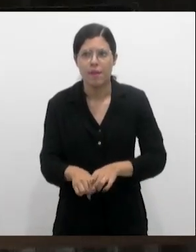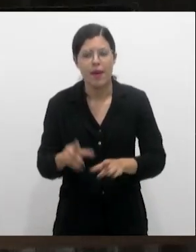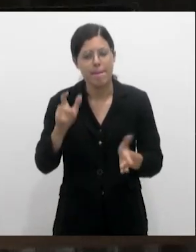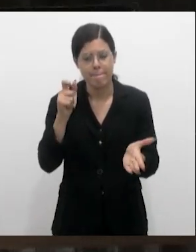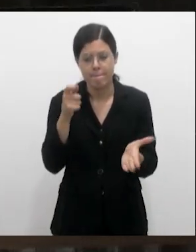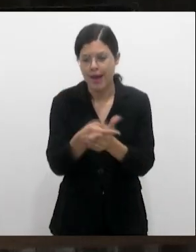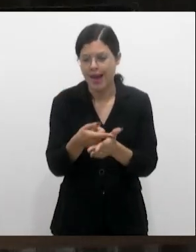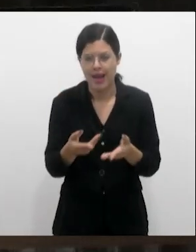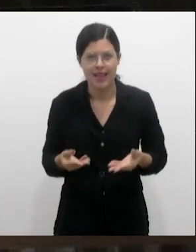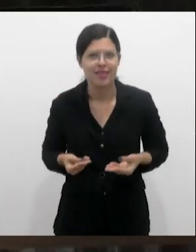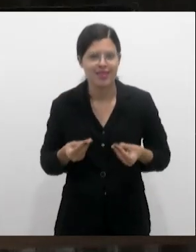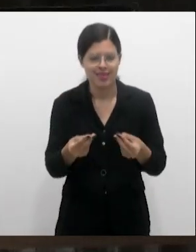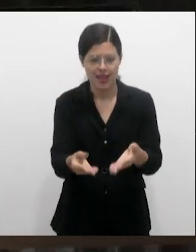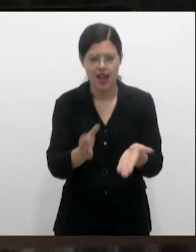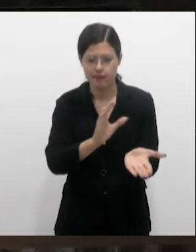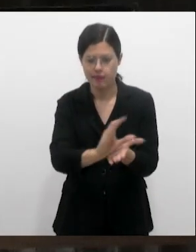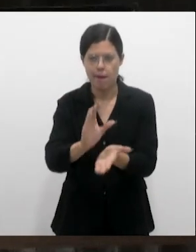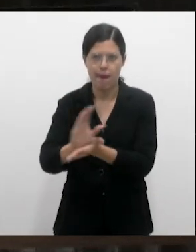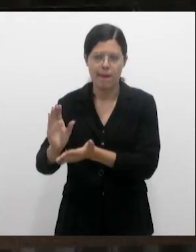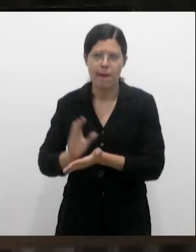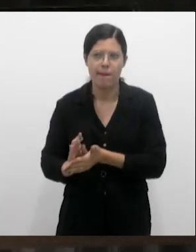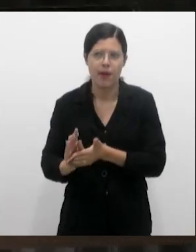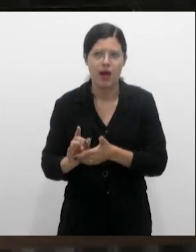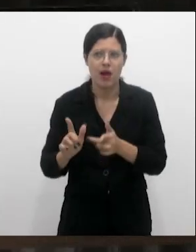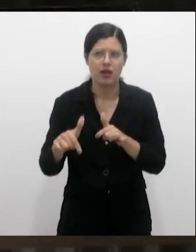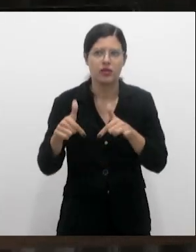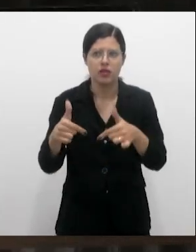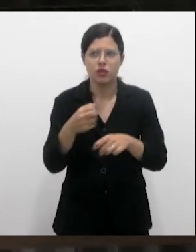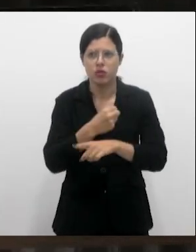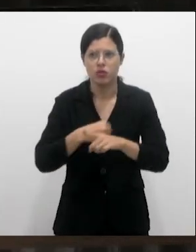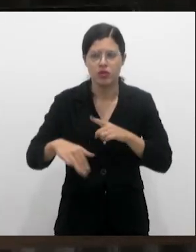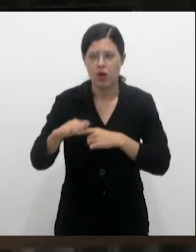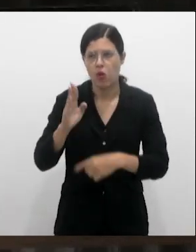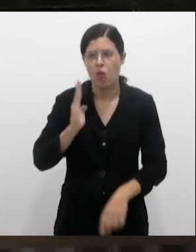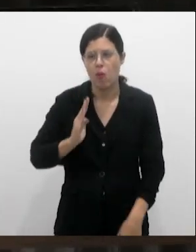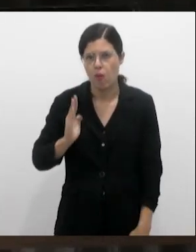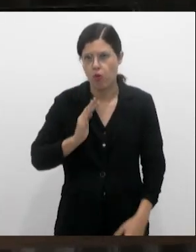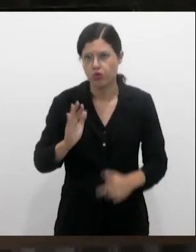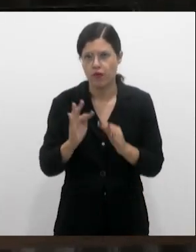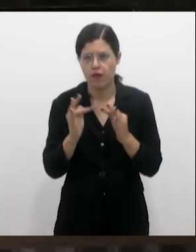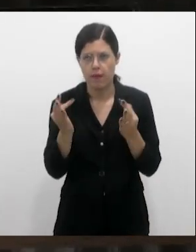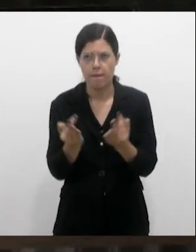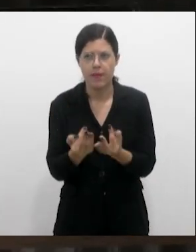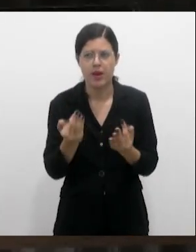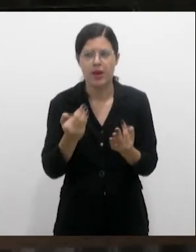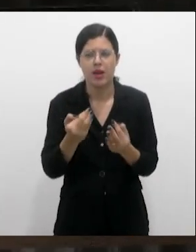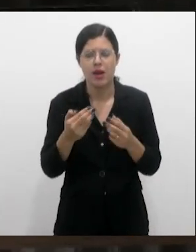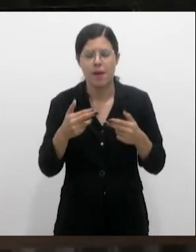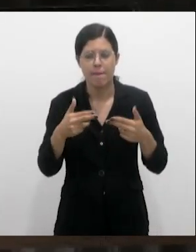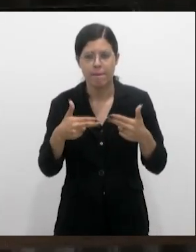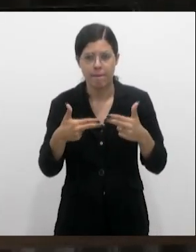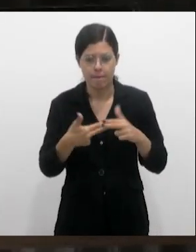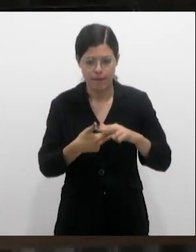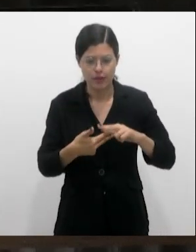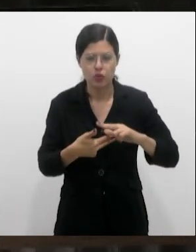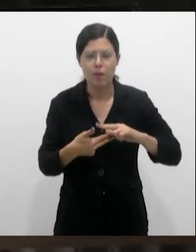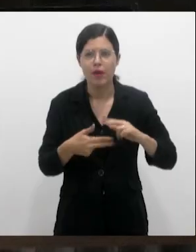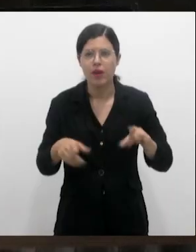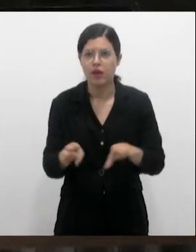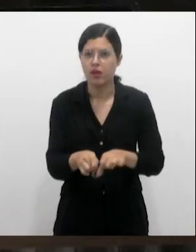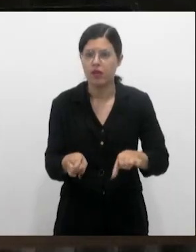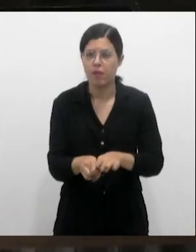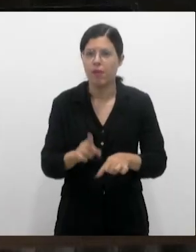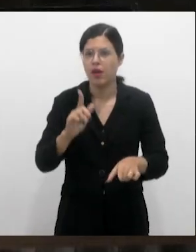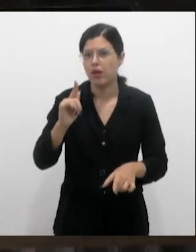bancar? Dar. Bancar iniciativas sociais como Bolsa Família, Pé de Meia e o recém-criado Gás do